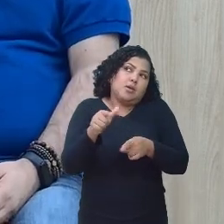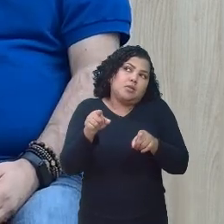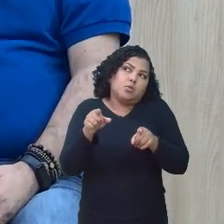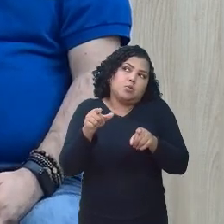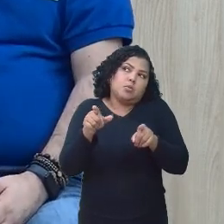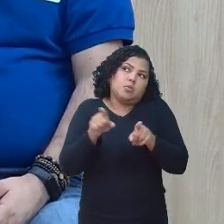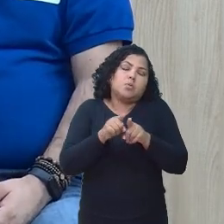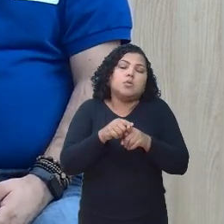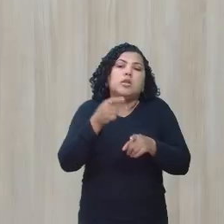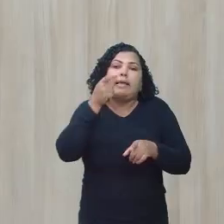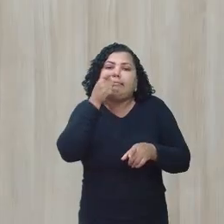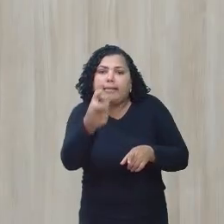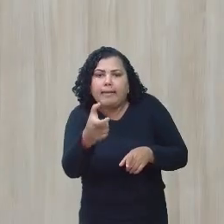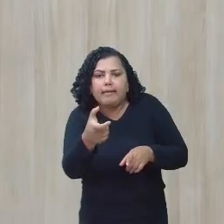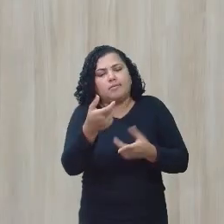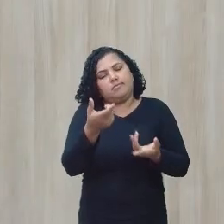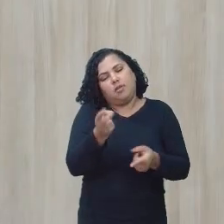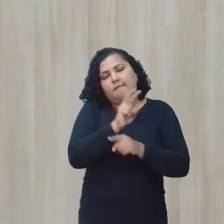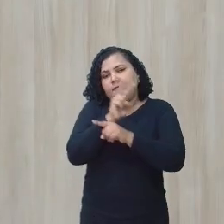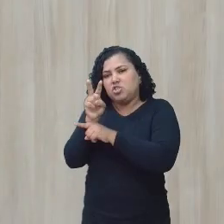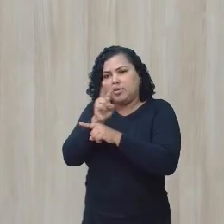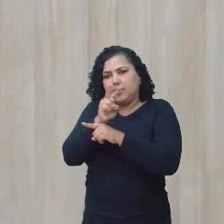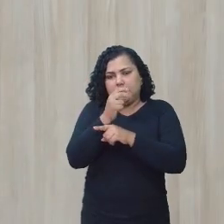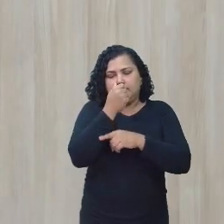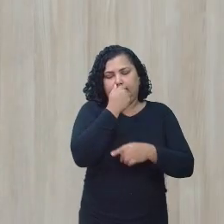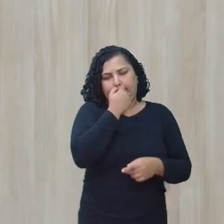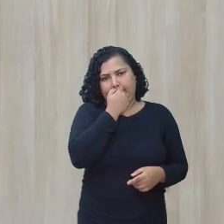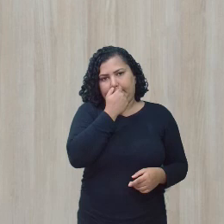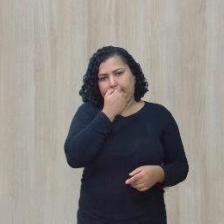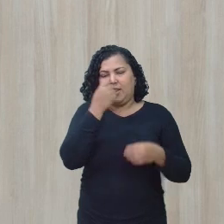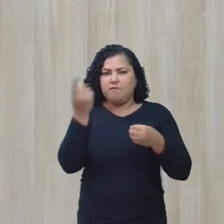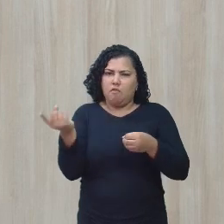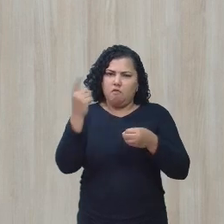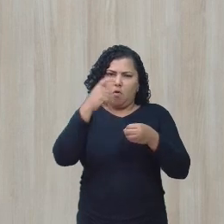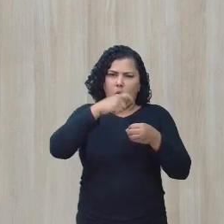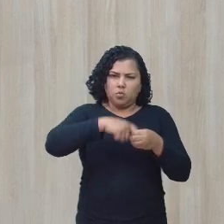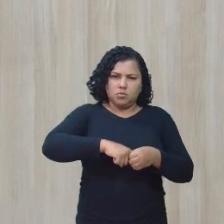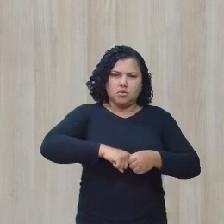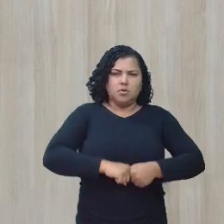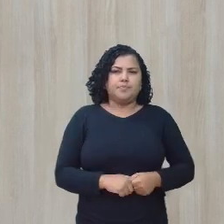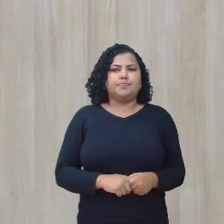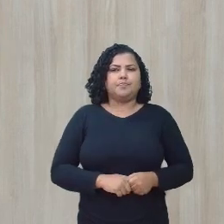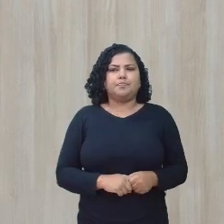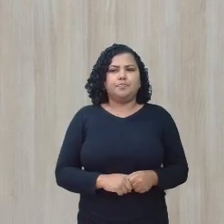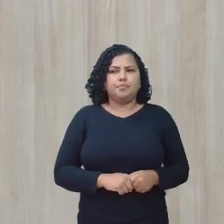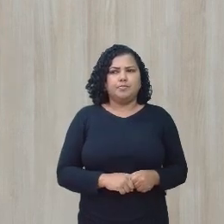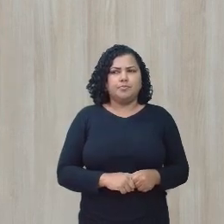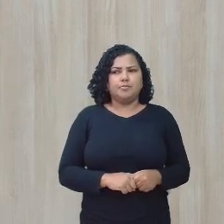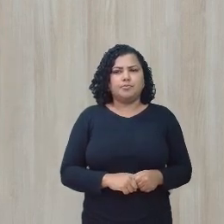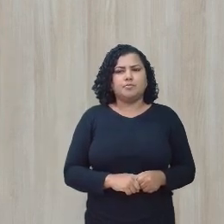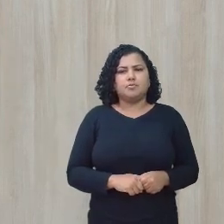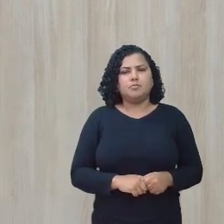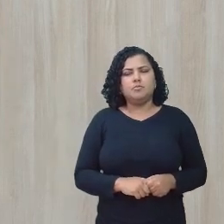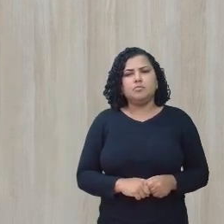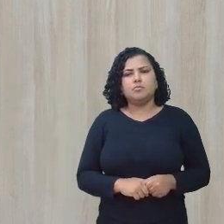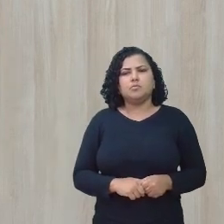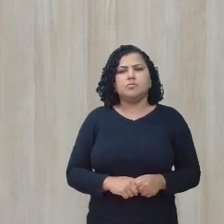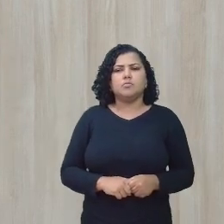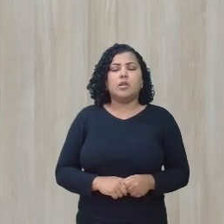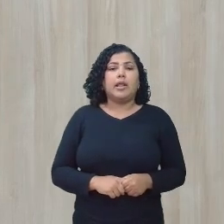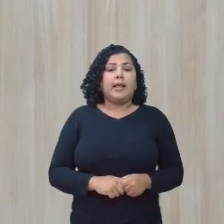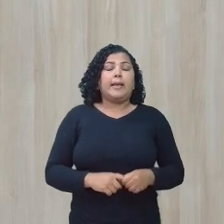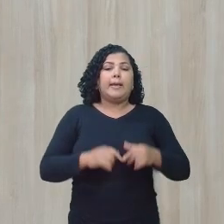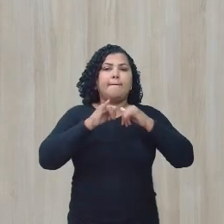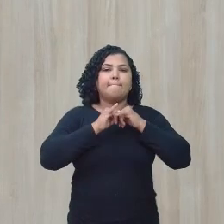ali. Bom, eu vou retornar aqui àquela questão que nós iniciamos, né, mostrando aqueles anúncios de sujeitos